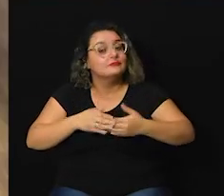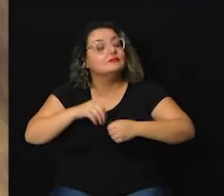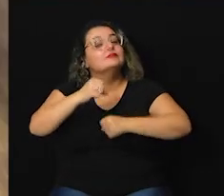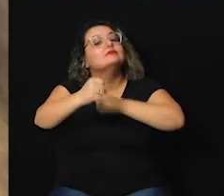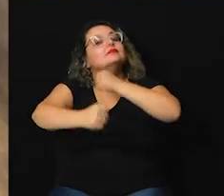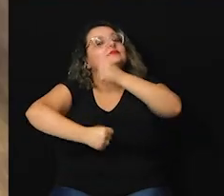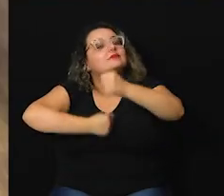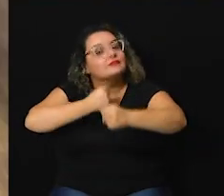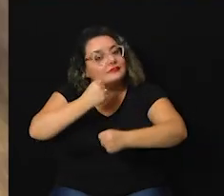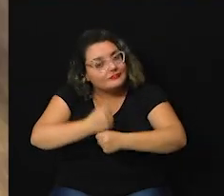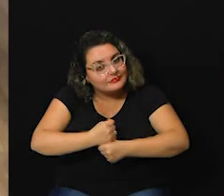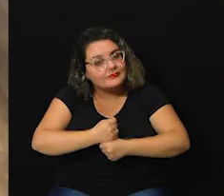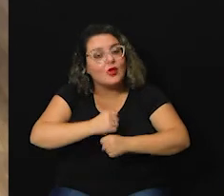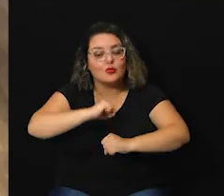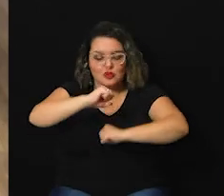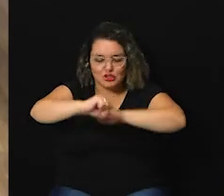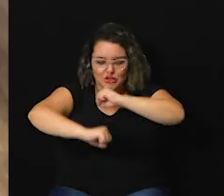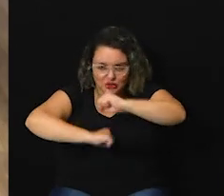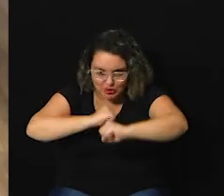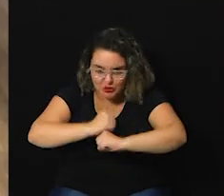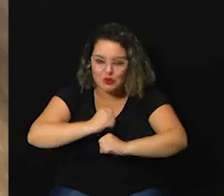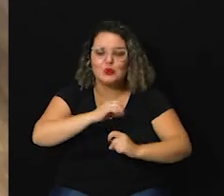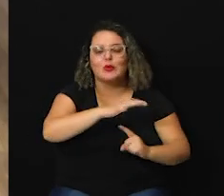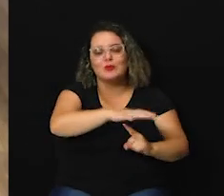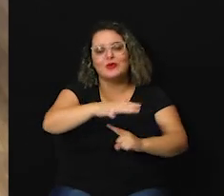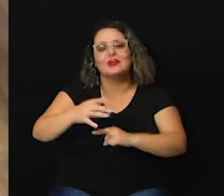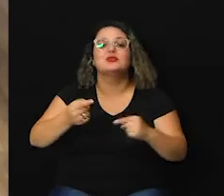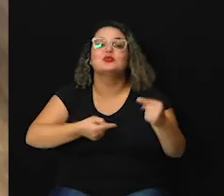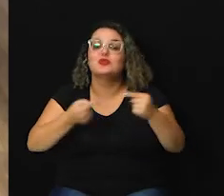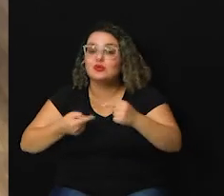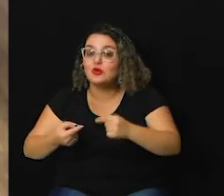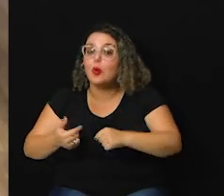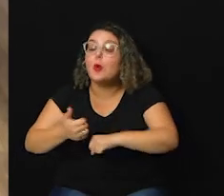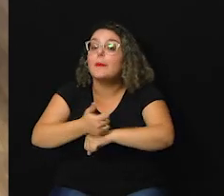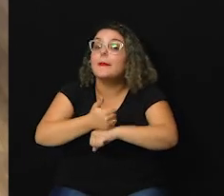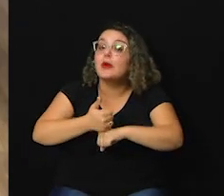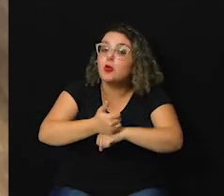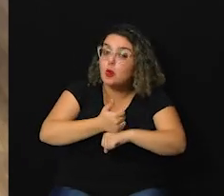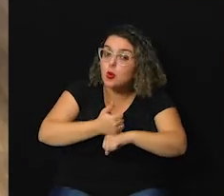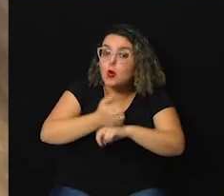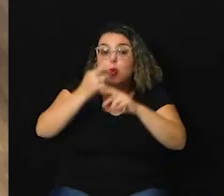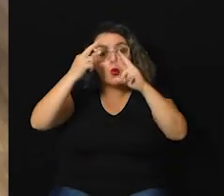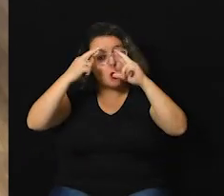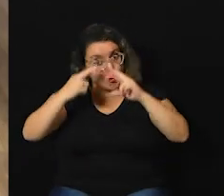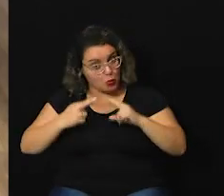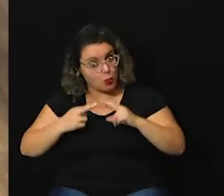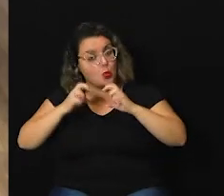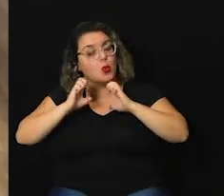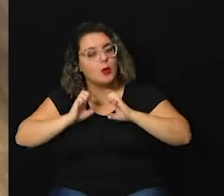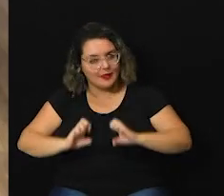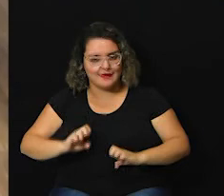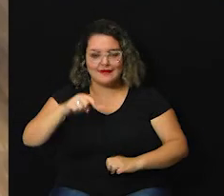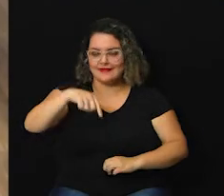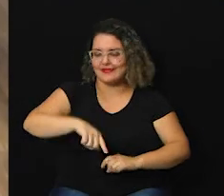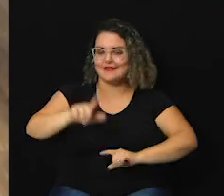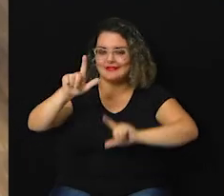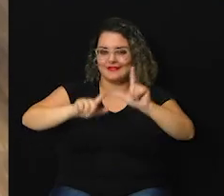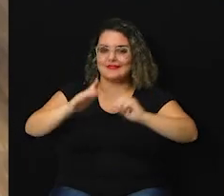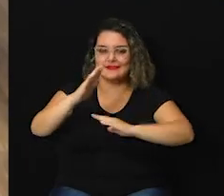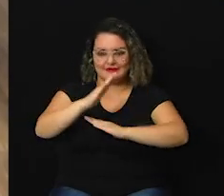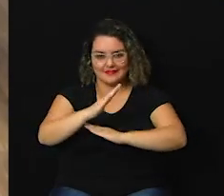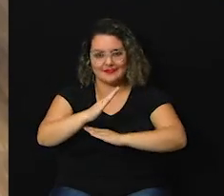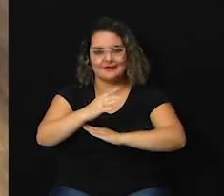fecha mais um Giro Ambiental, sempre com muita informação e debate profissional, de respeito e ético